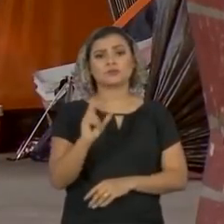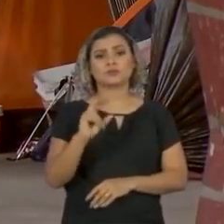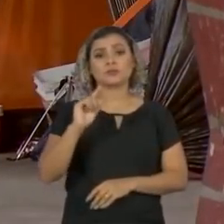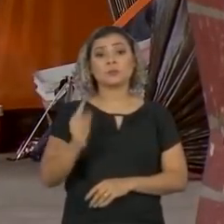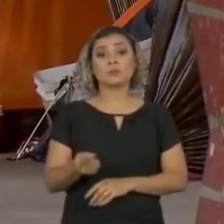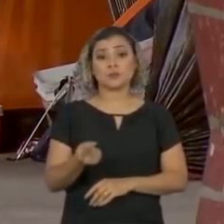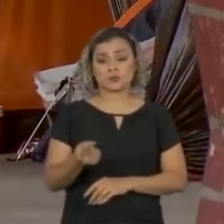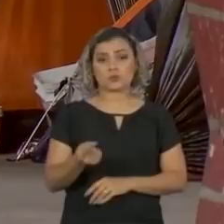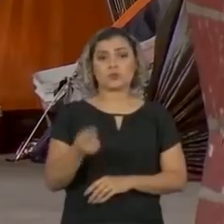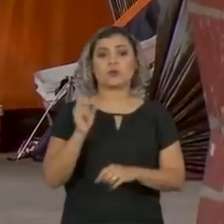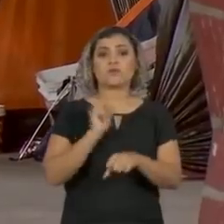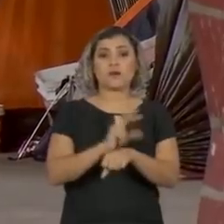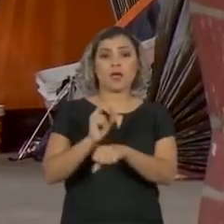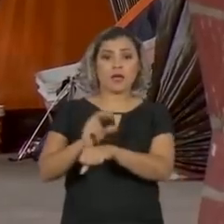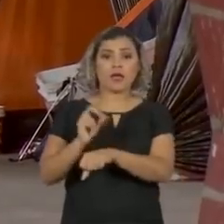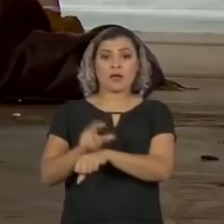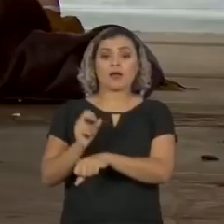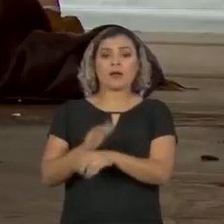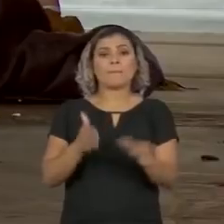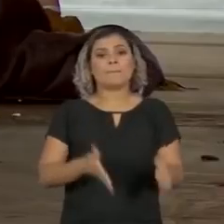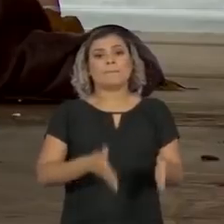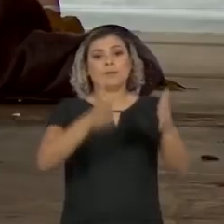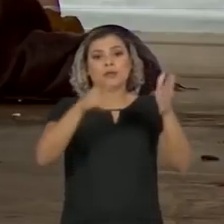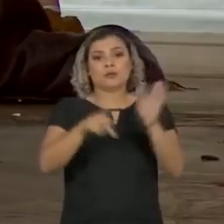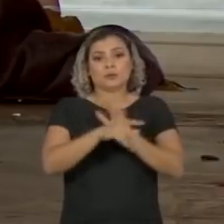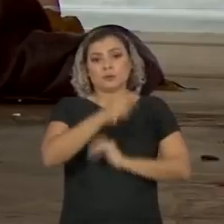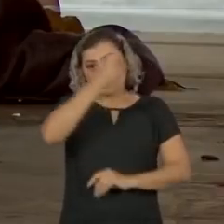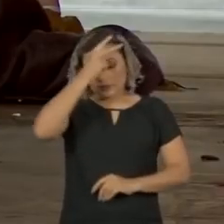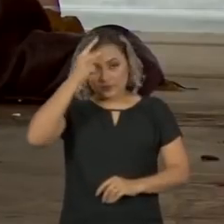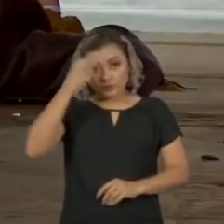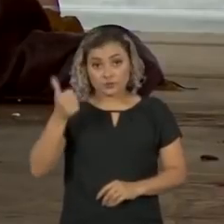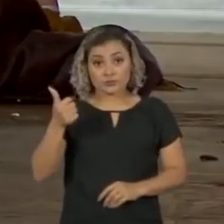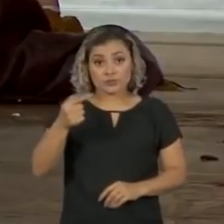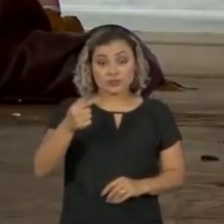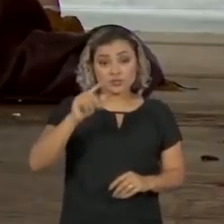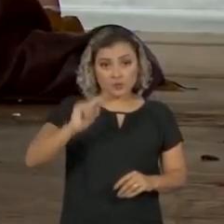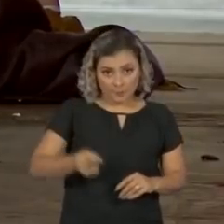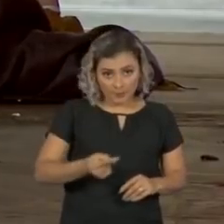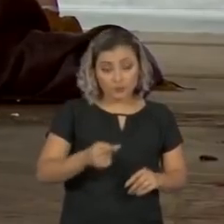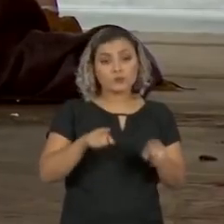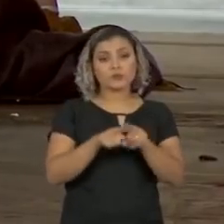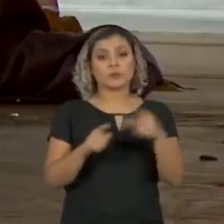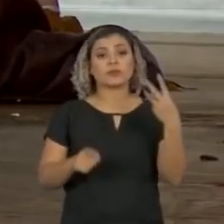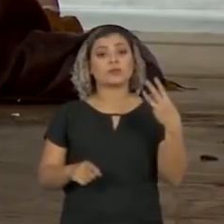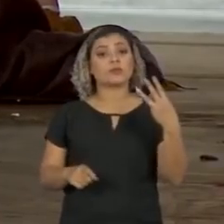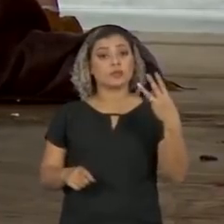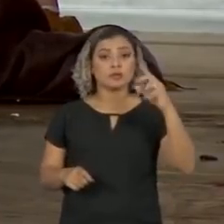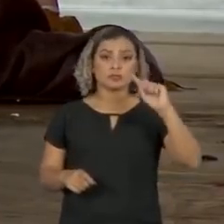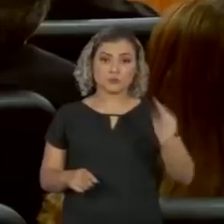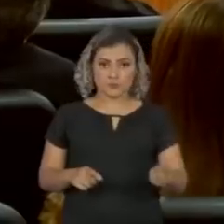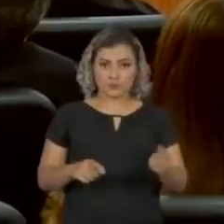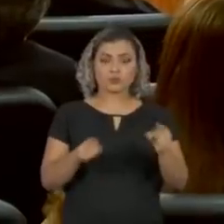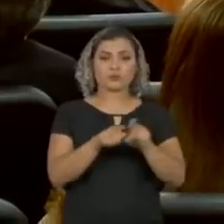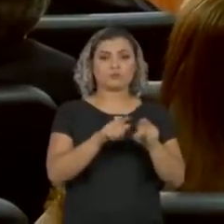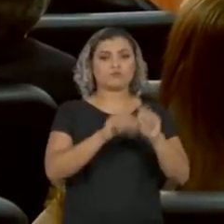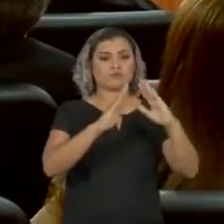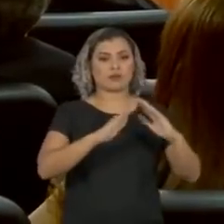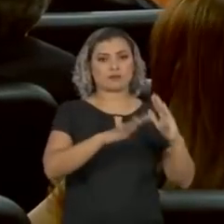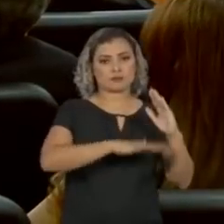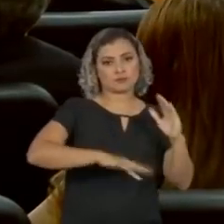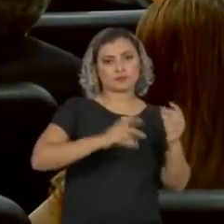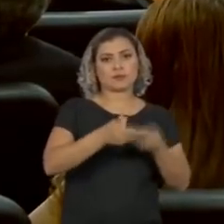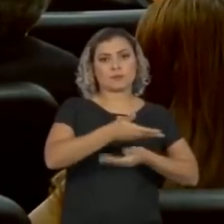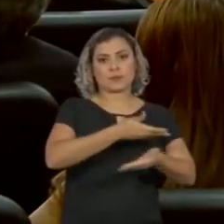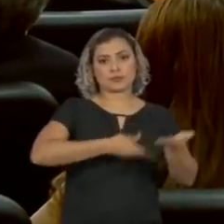em abrigos para atender aos moradores de rua, 17 mil de acolhimento e 3 mil de serviços de convivência. E anunciou hoje